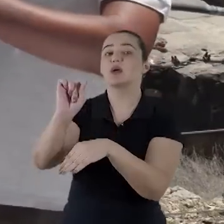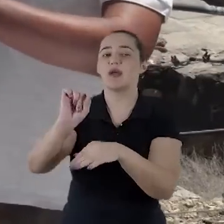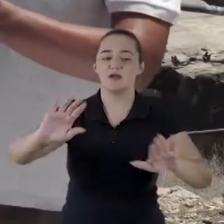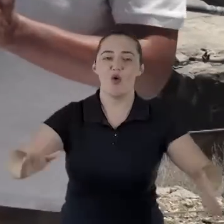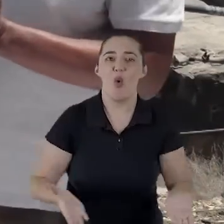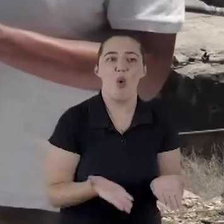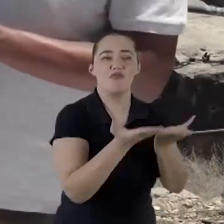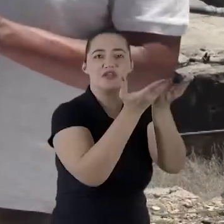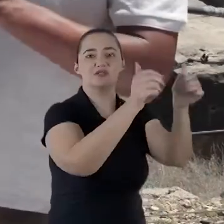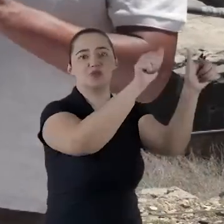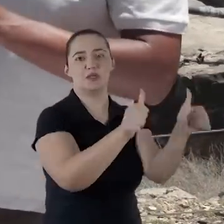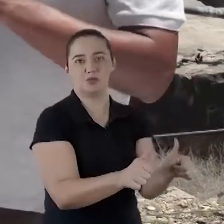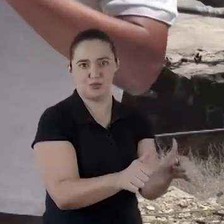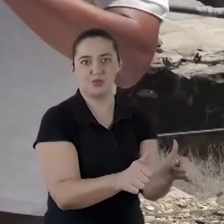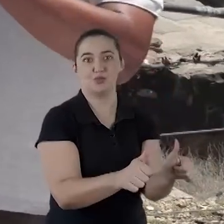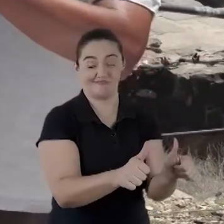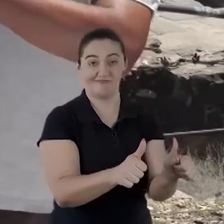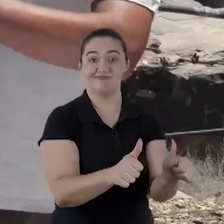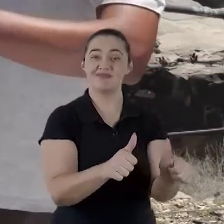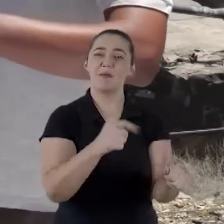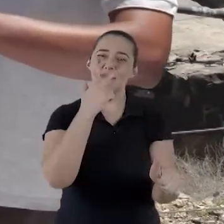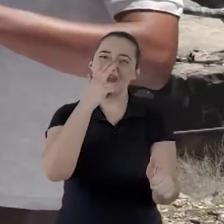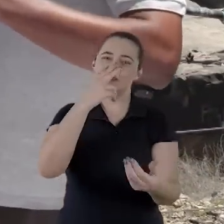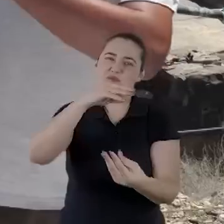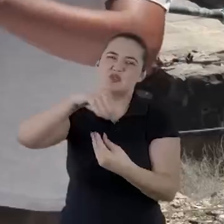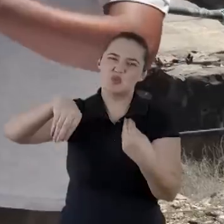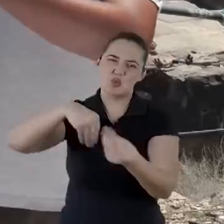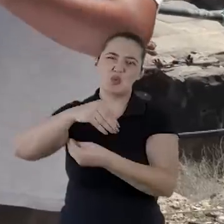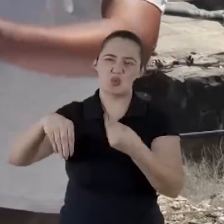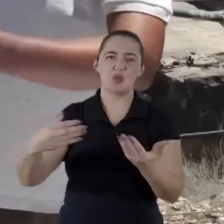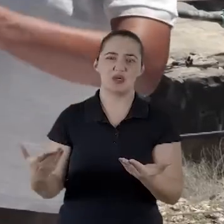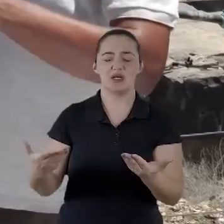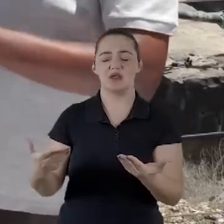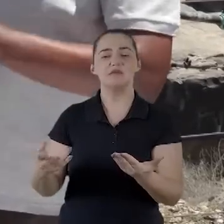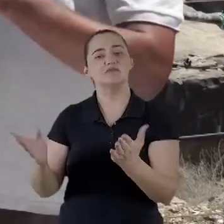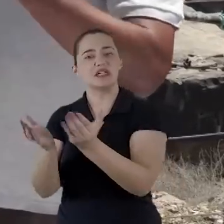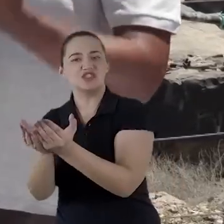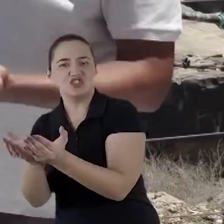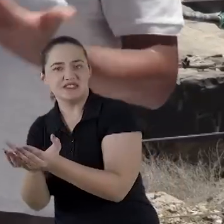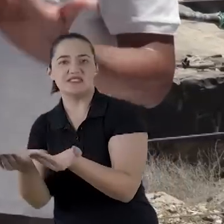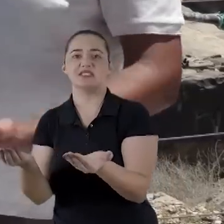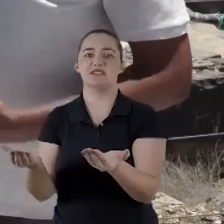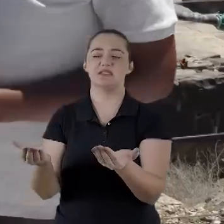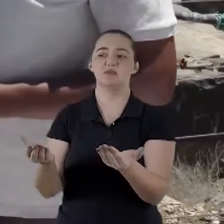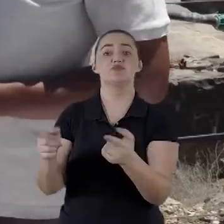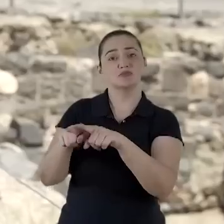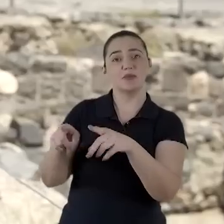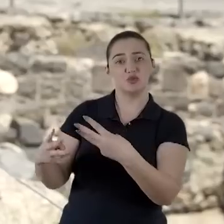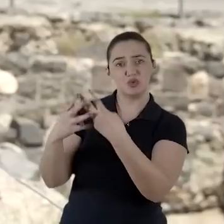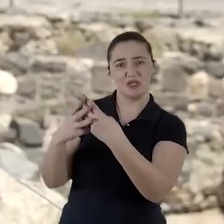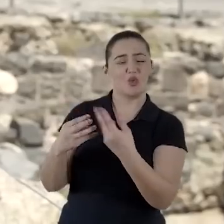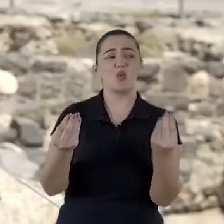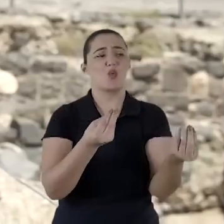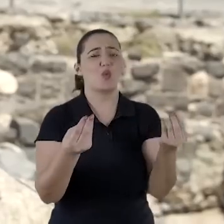primeiros seguidores do cristianismo, mesmo aquele cristianismo gentílico para o qual Paulo pregava, eram, em sua maioria, judeus?